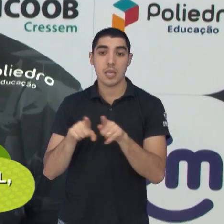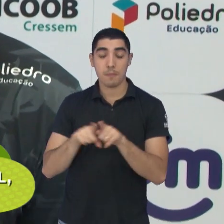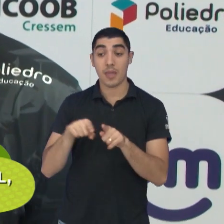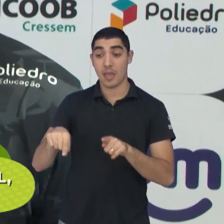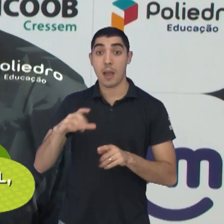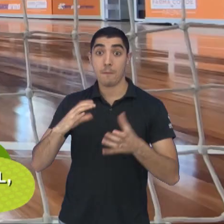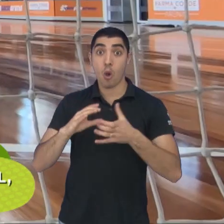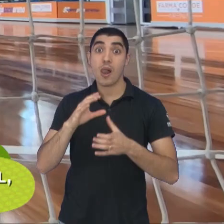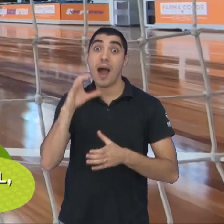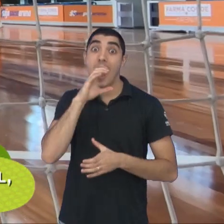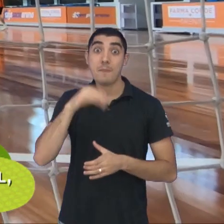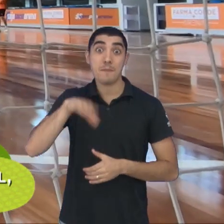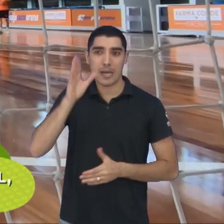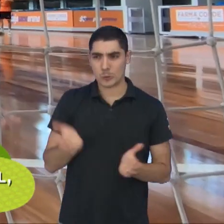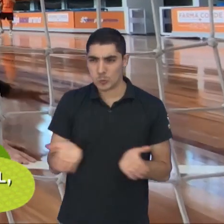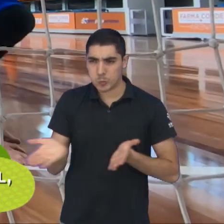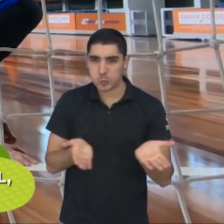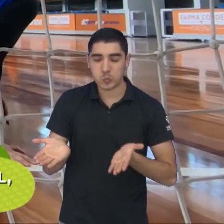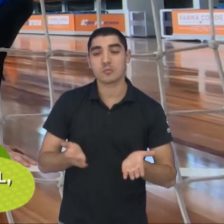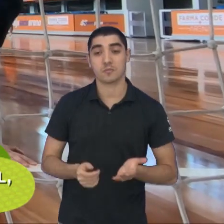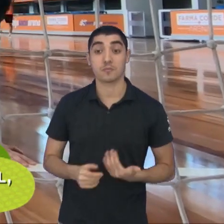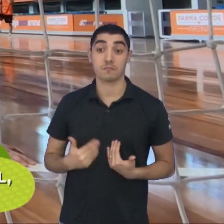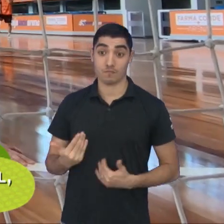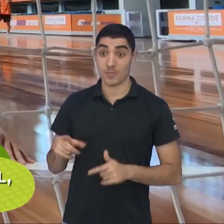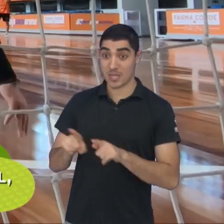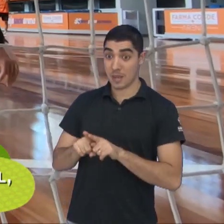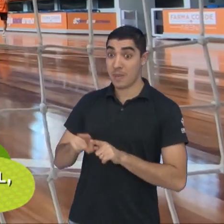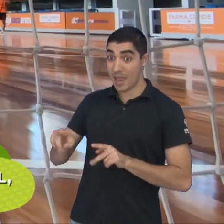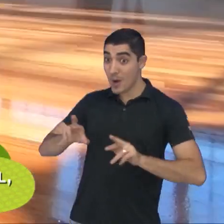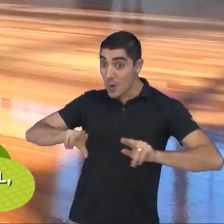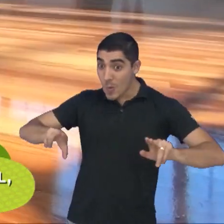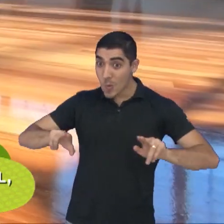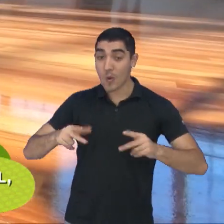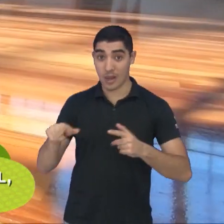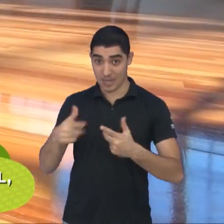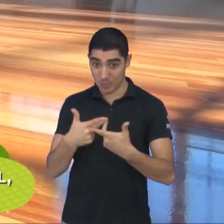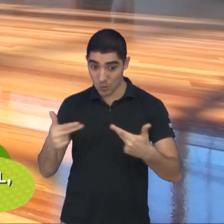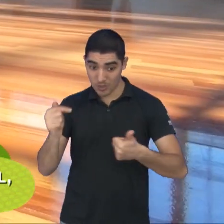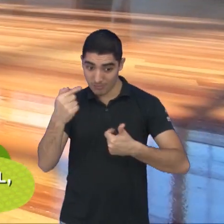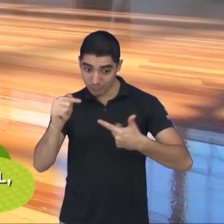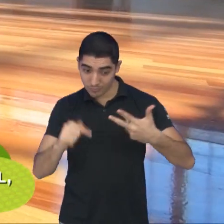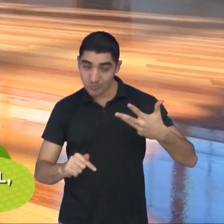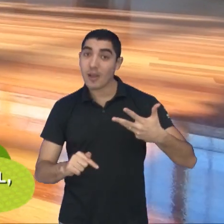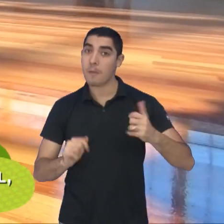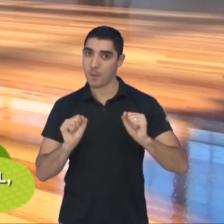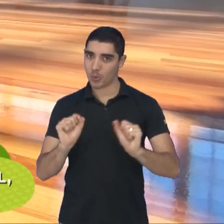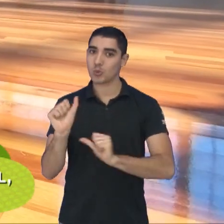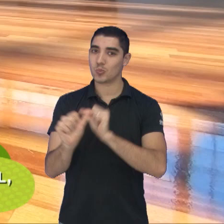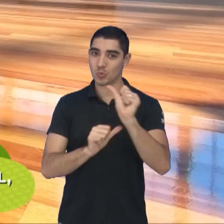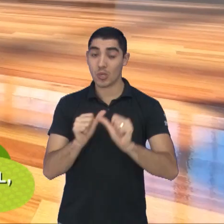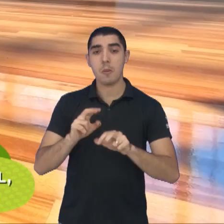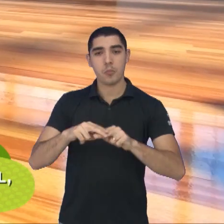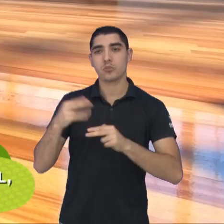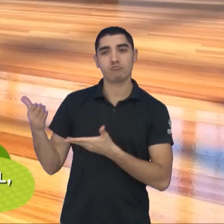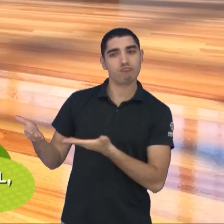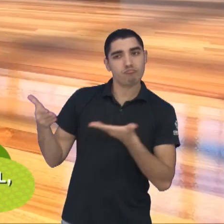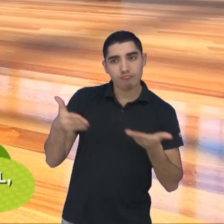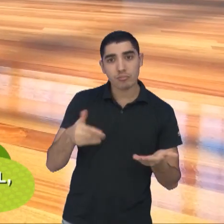clube segura mais. São pontos que interferem sim na partida. Por isso o time veio para a arena fazer o